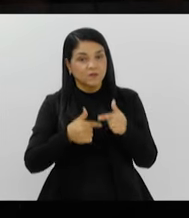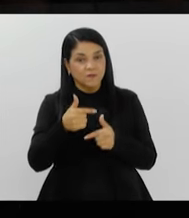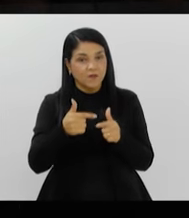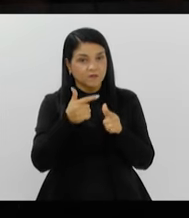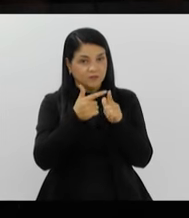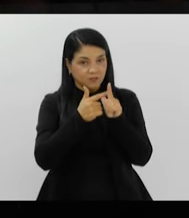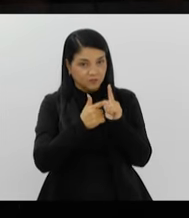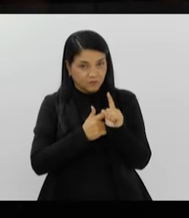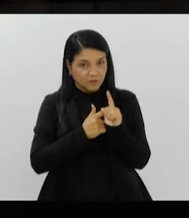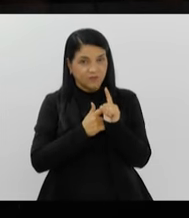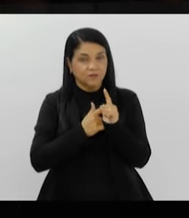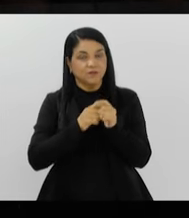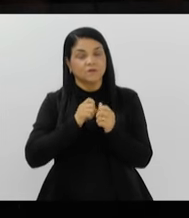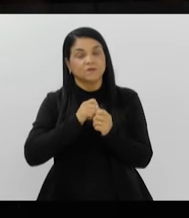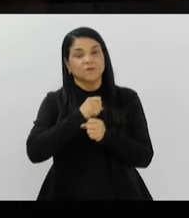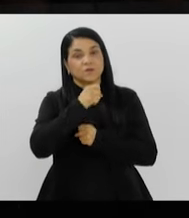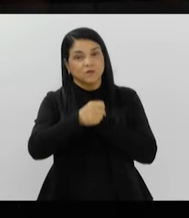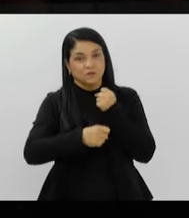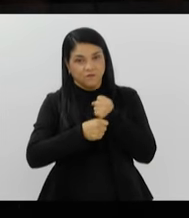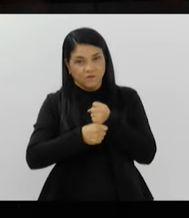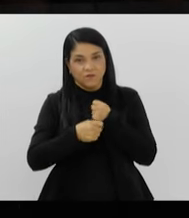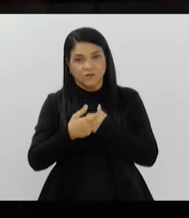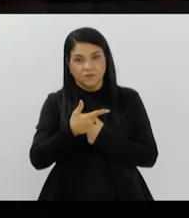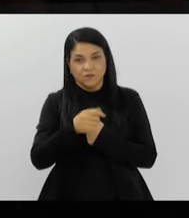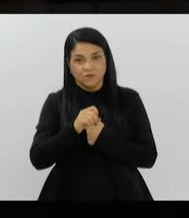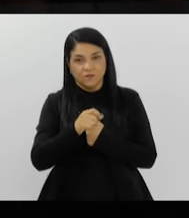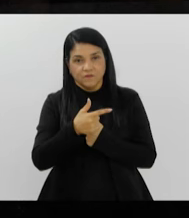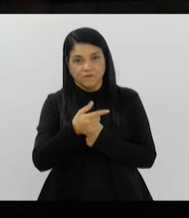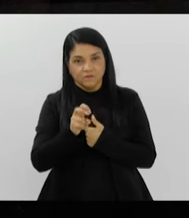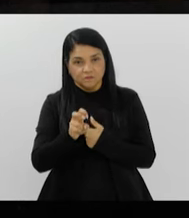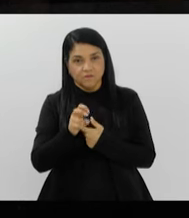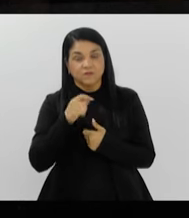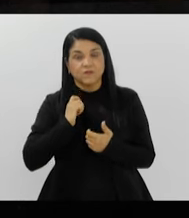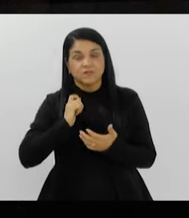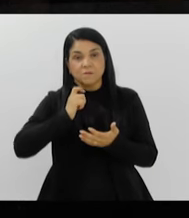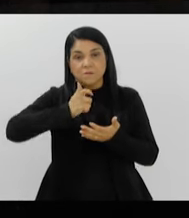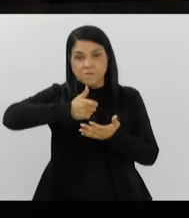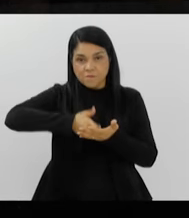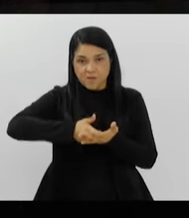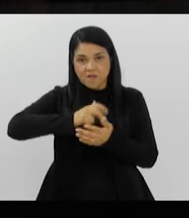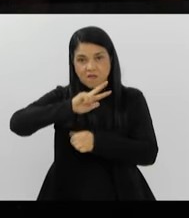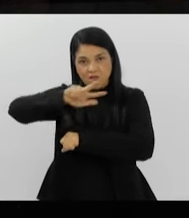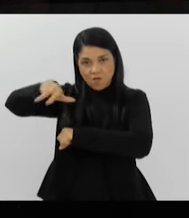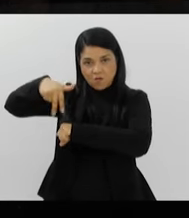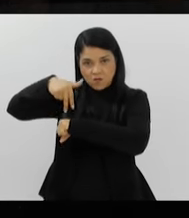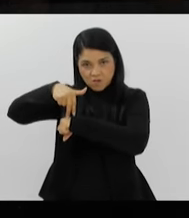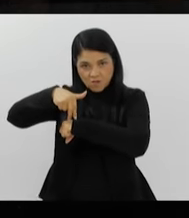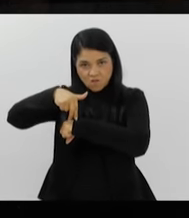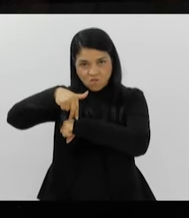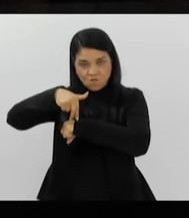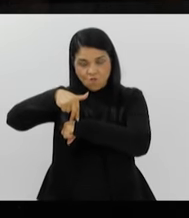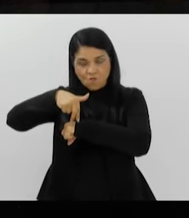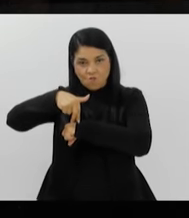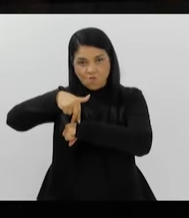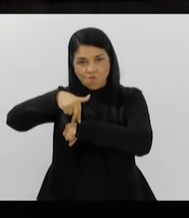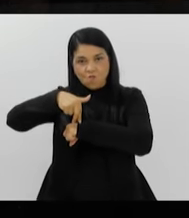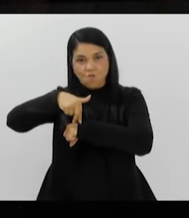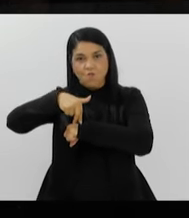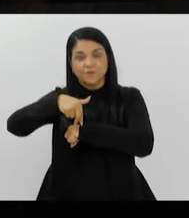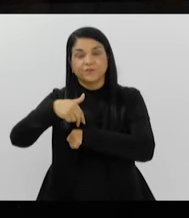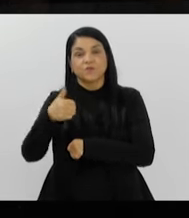para 2025, isto é, o que nós teremos que pagar à União se nada for alterado, é